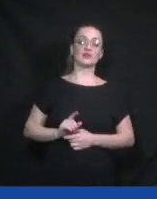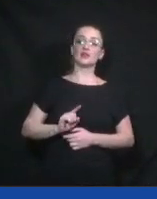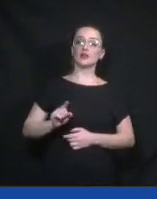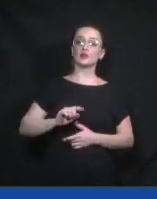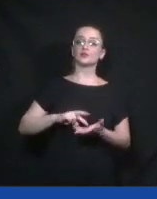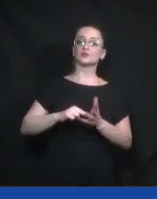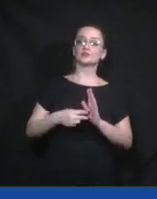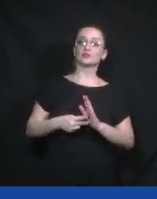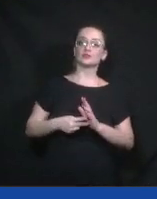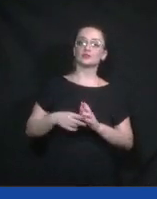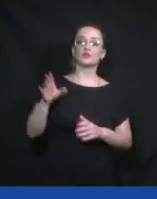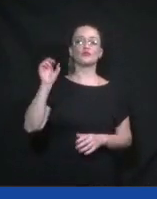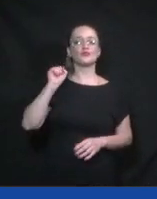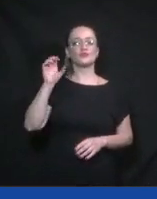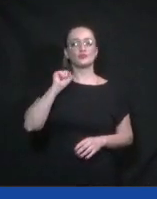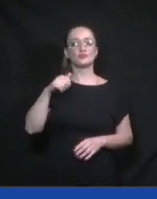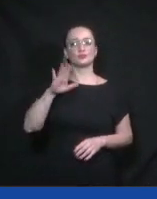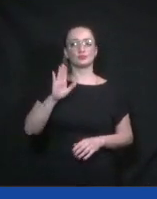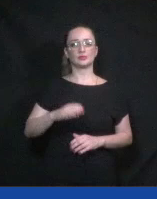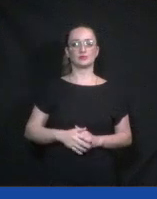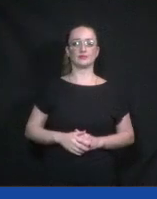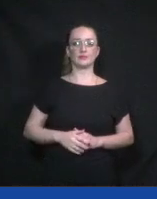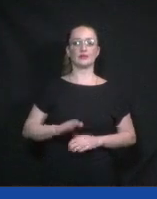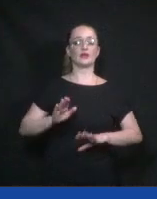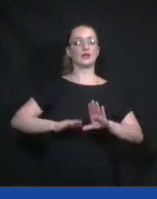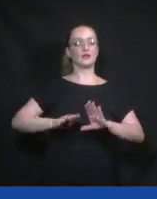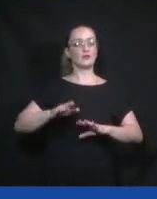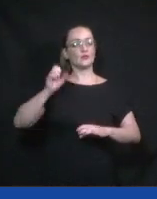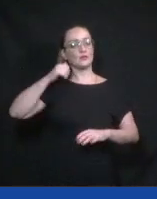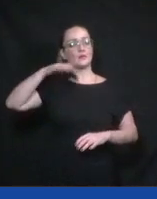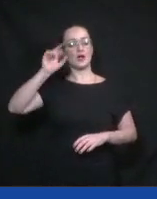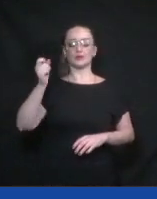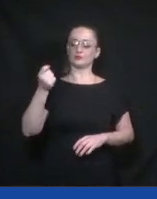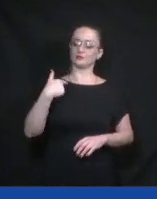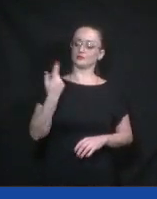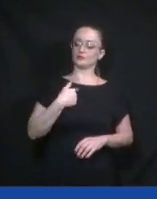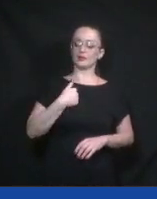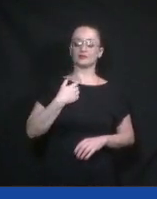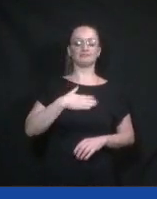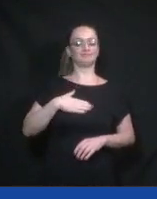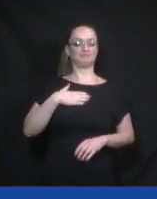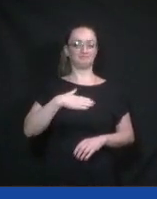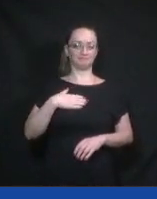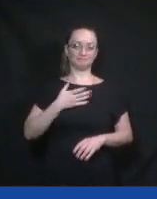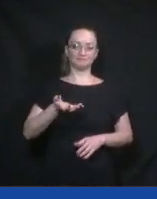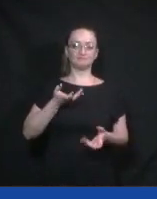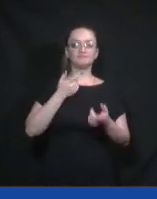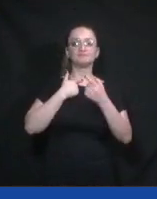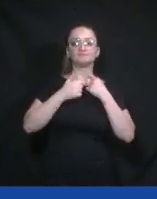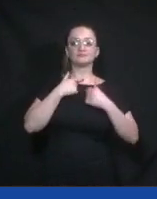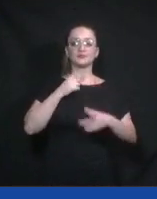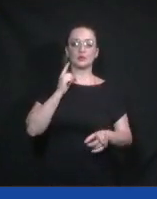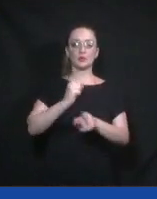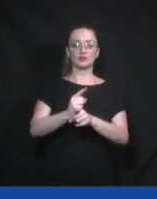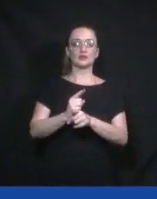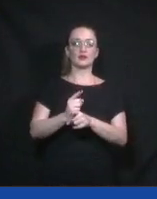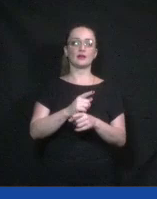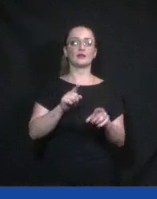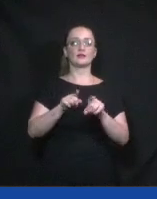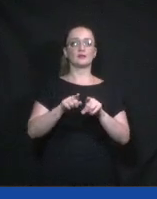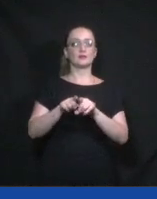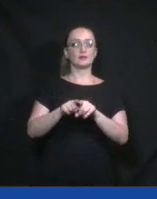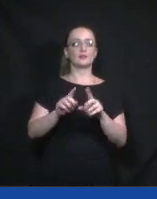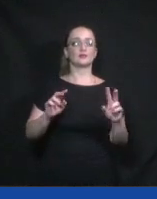isso significa ouvir muito por vezes houve muito mais do que a gente gostaria para conseguir encontrar os consensos e as competências